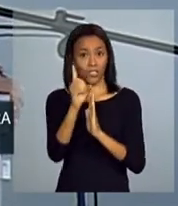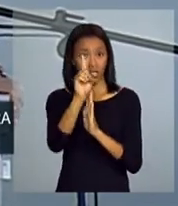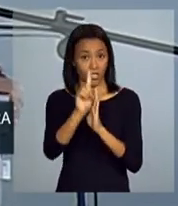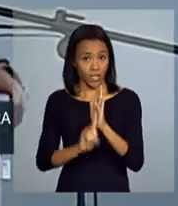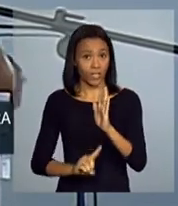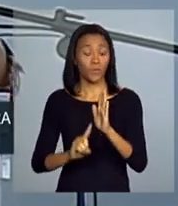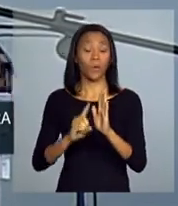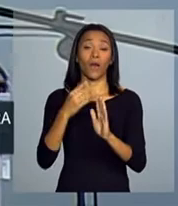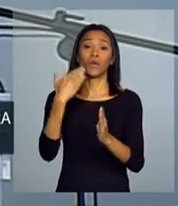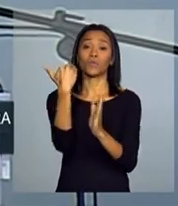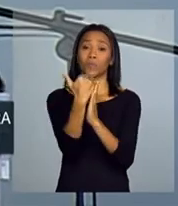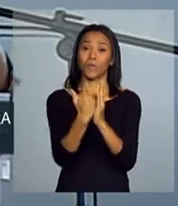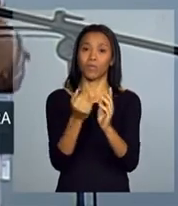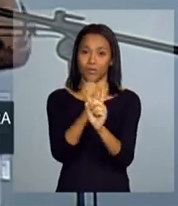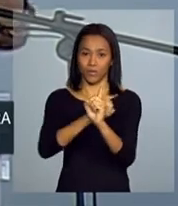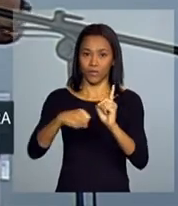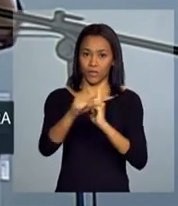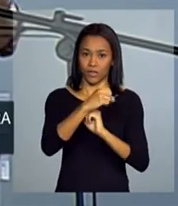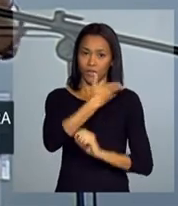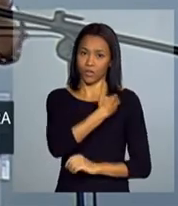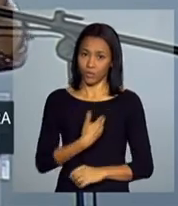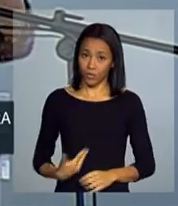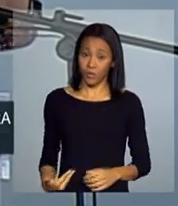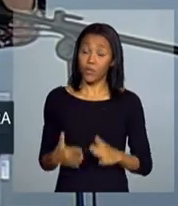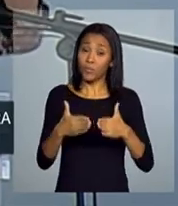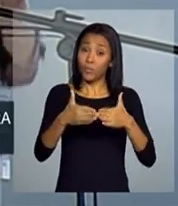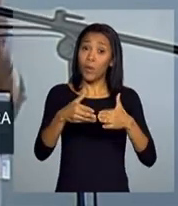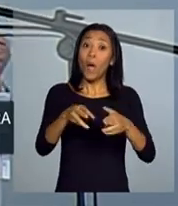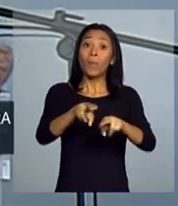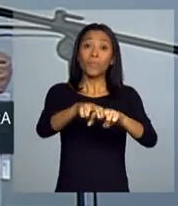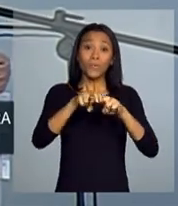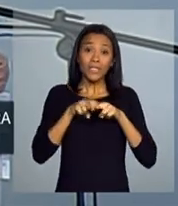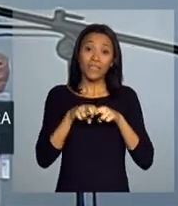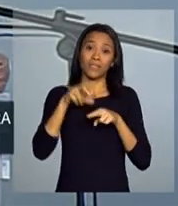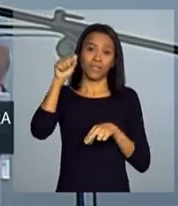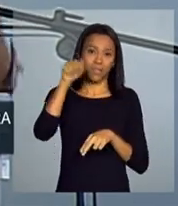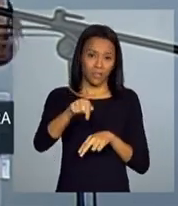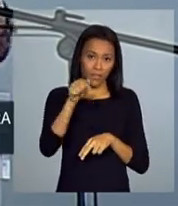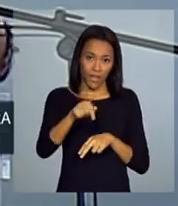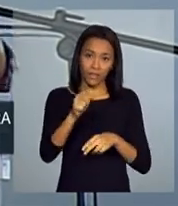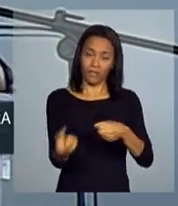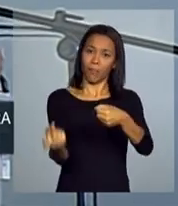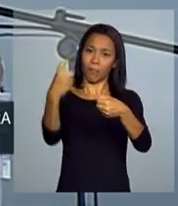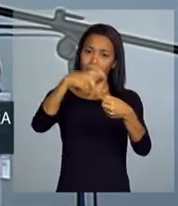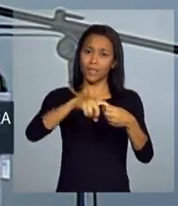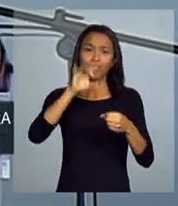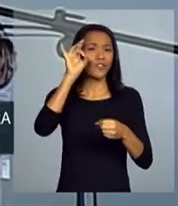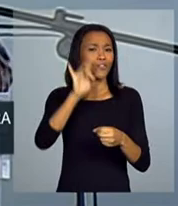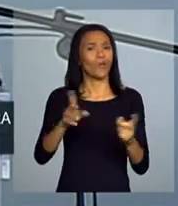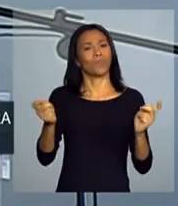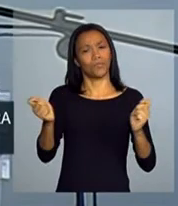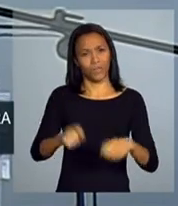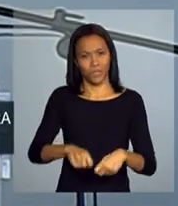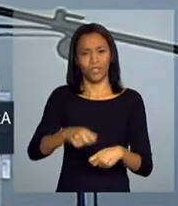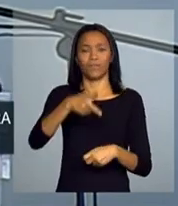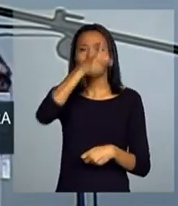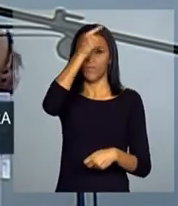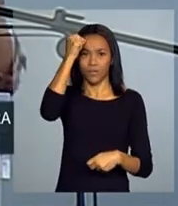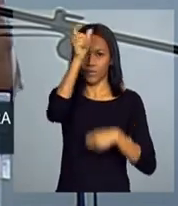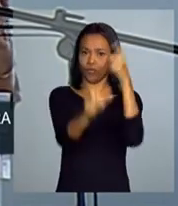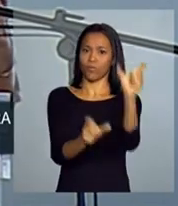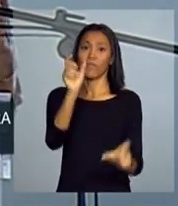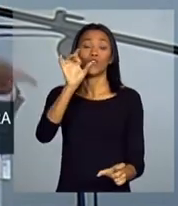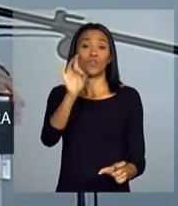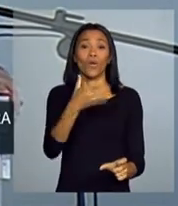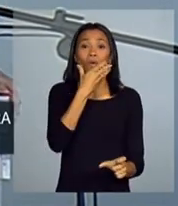do governo. Por isso, essa parceria só pode ser feita com os prefeitos. Só os prefeitos e